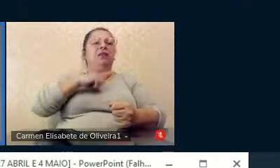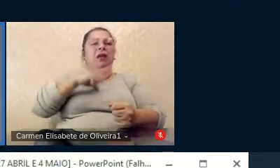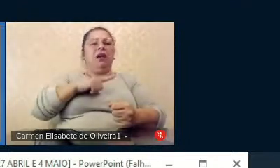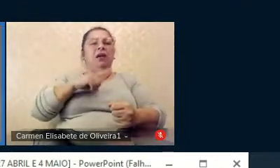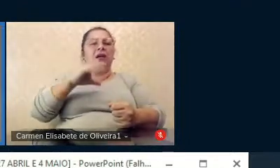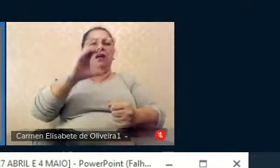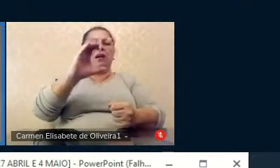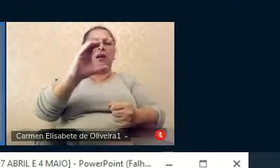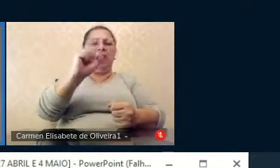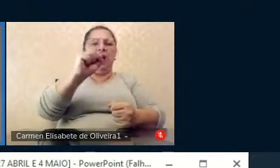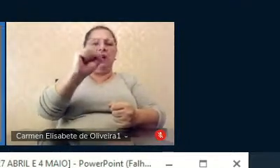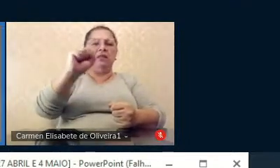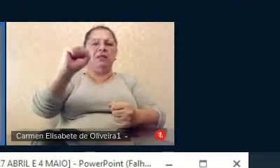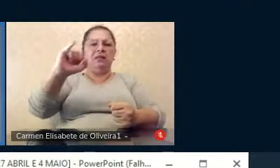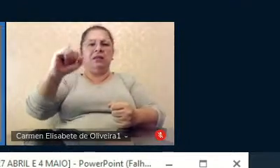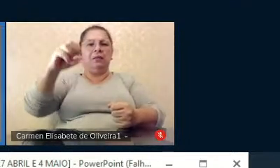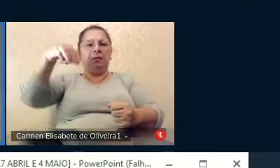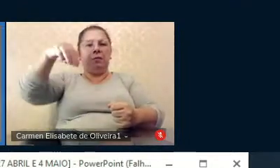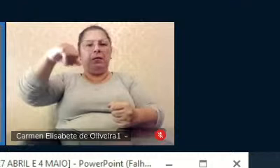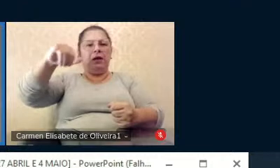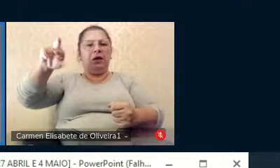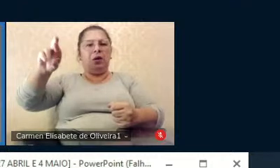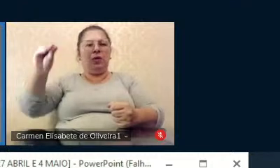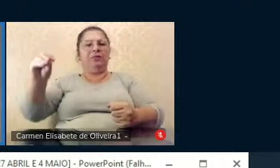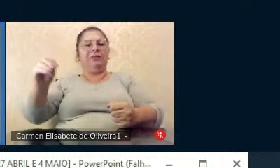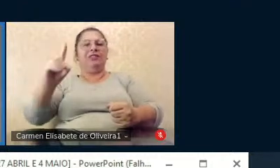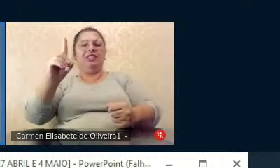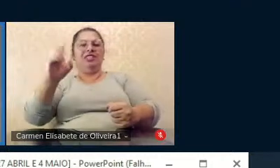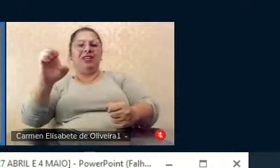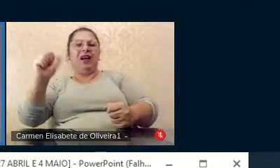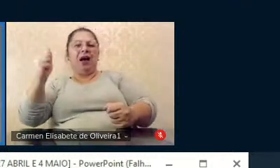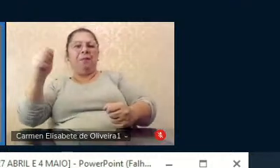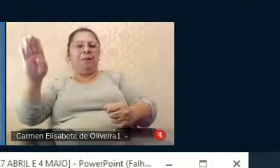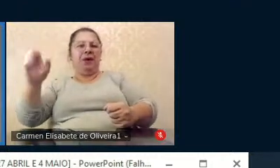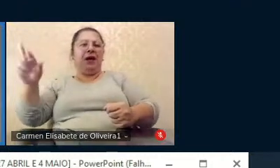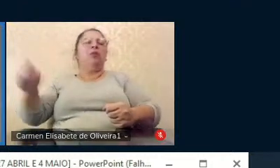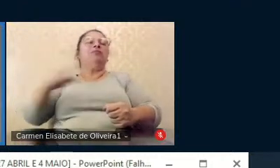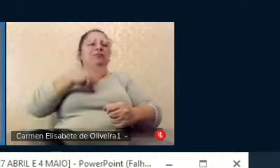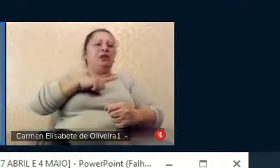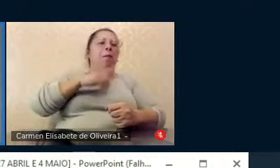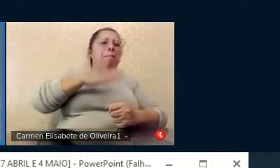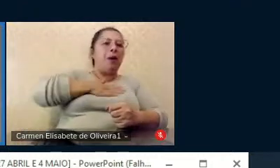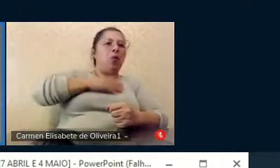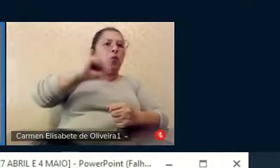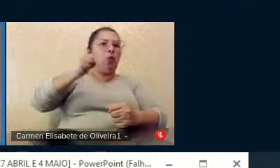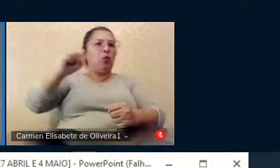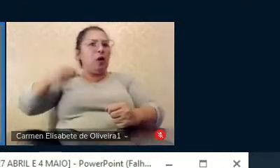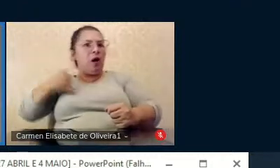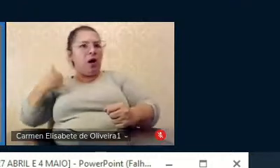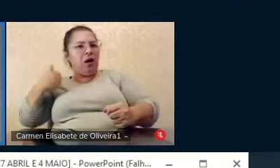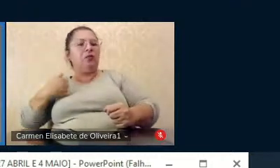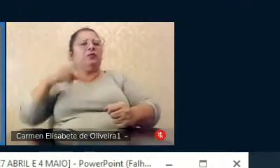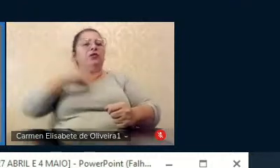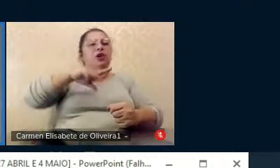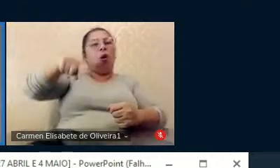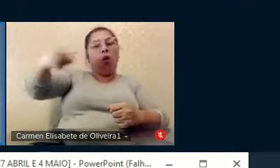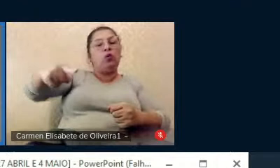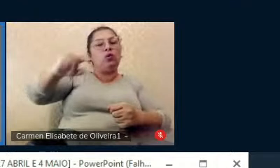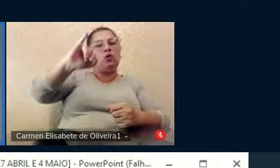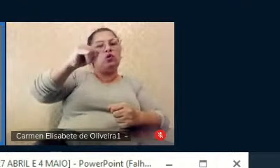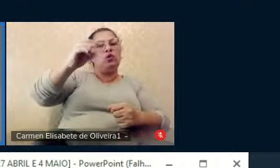de Abreu, eu trouxe aqui Os Meus 8 Anos. Temos o José de Alencar com o Guarani, que já virou,